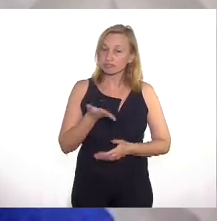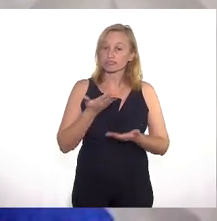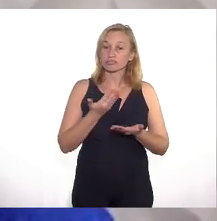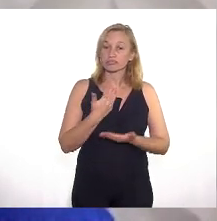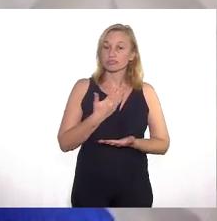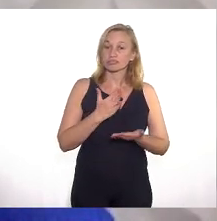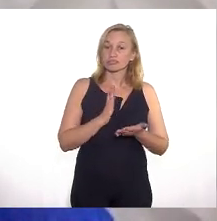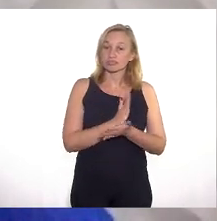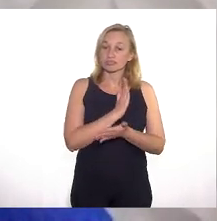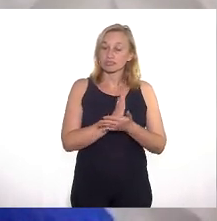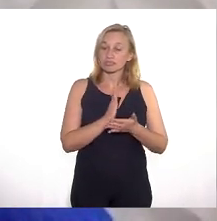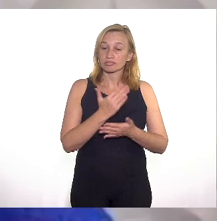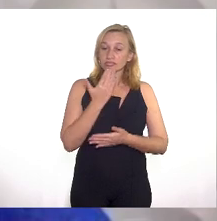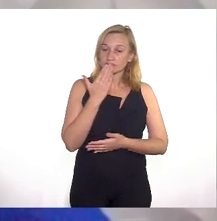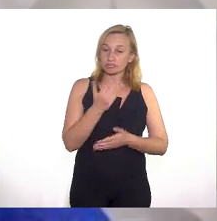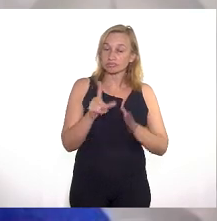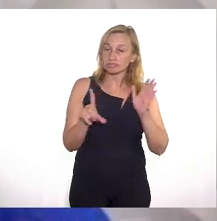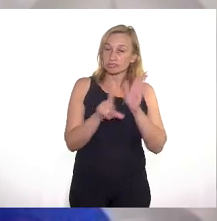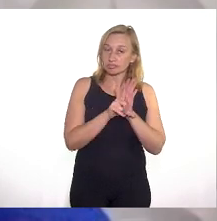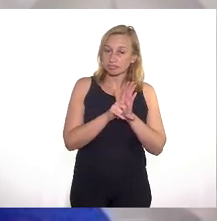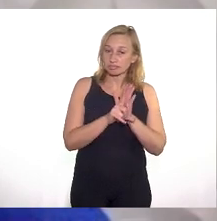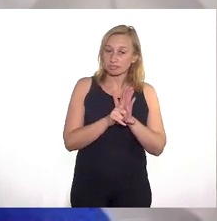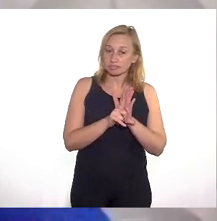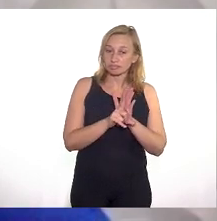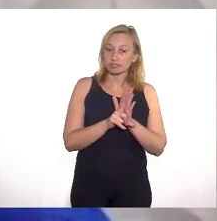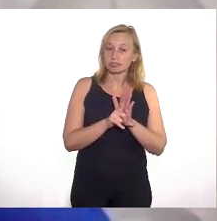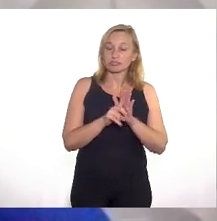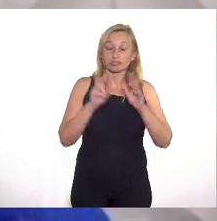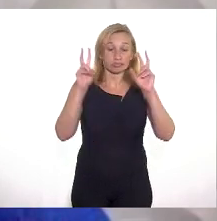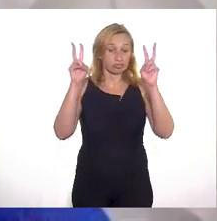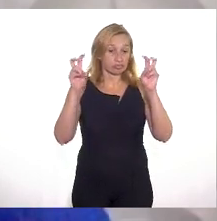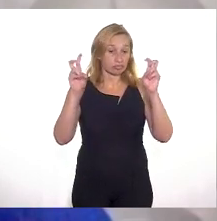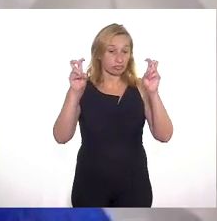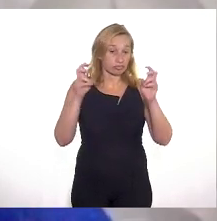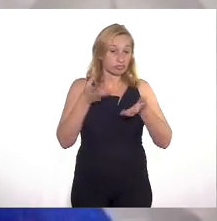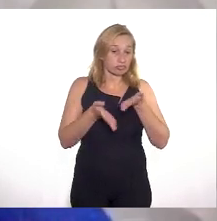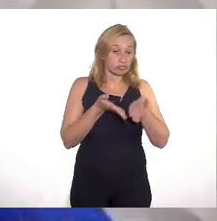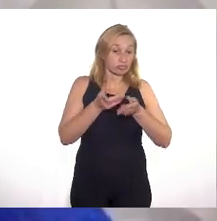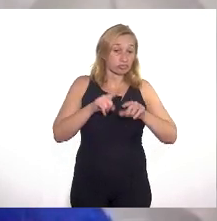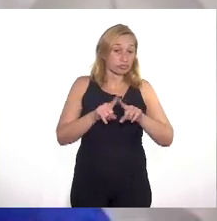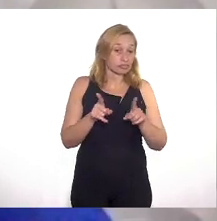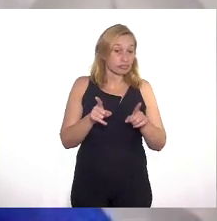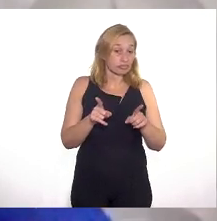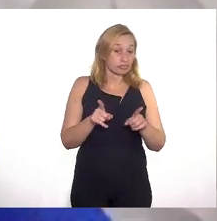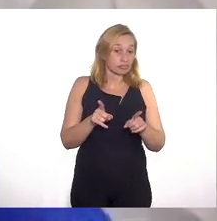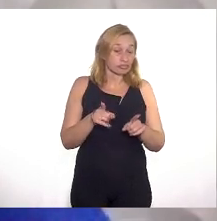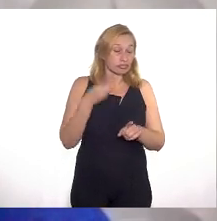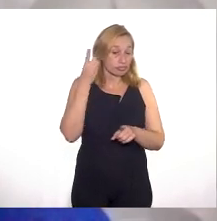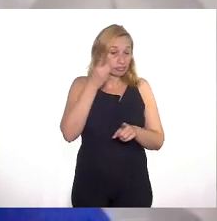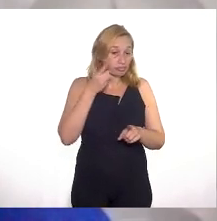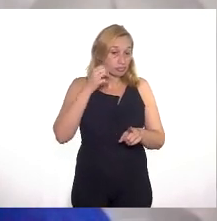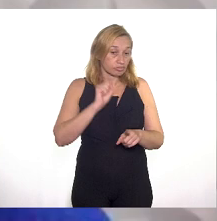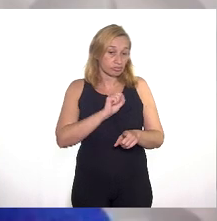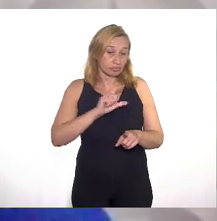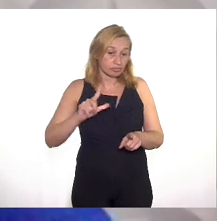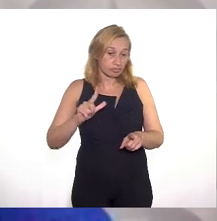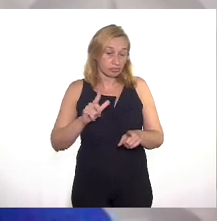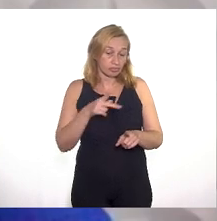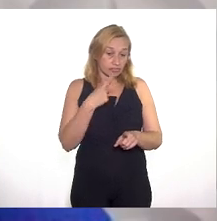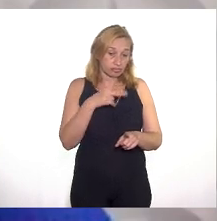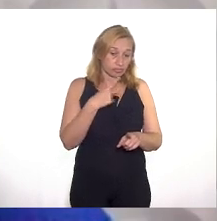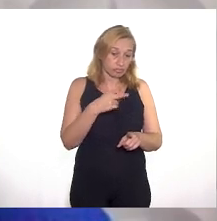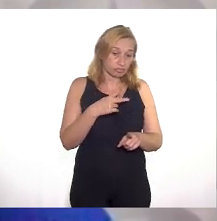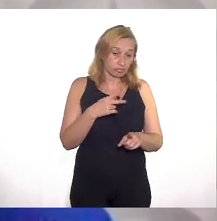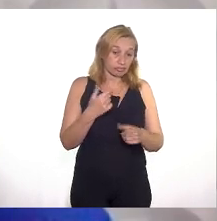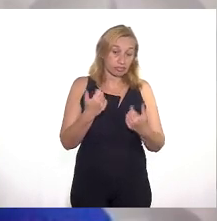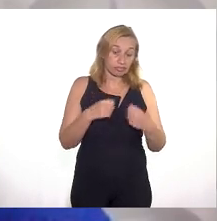tipo de legislação que trata desse tema, mas nós temos, como bem disse o deputado Samuel Malafaia, nós temos